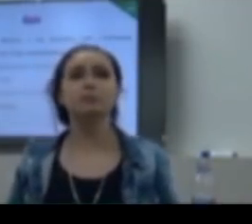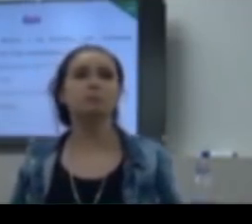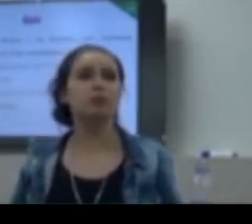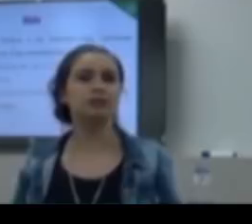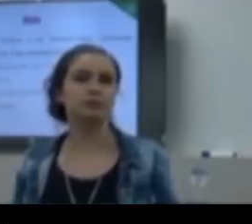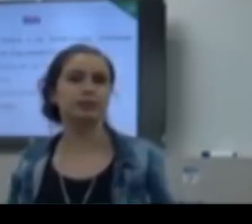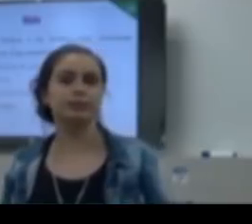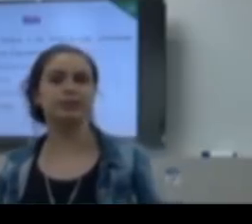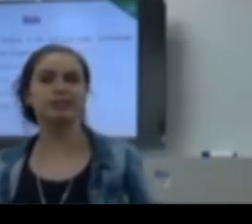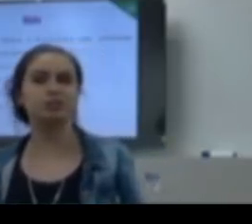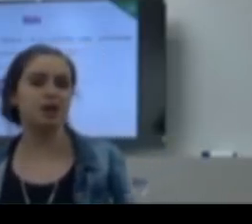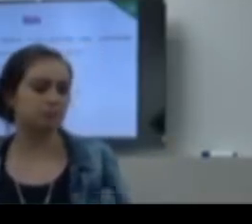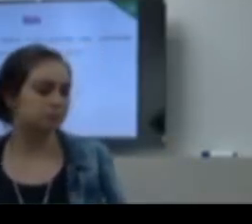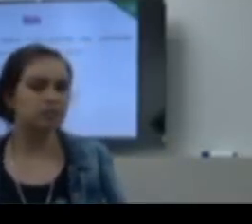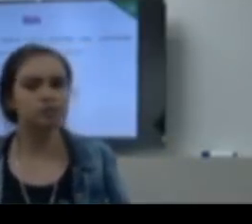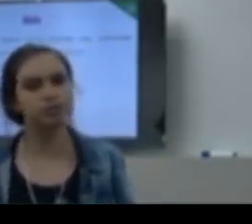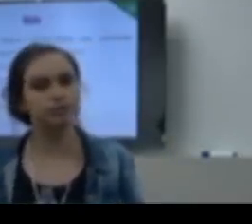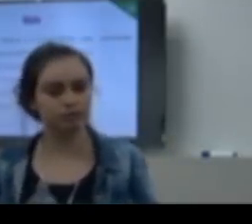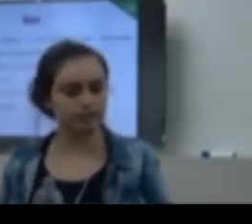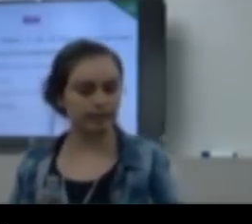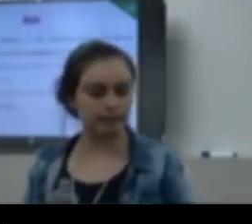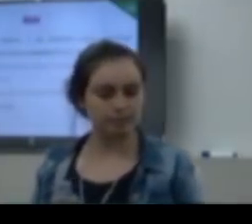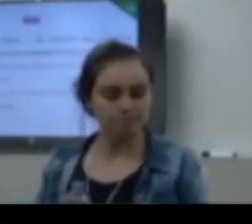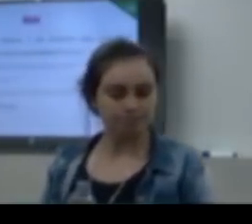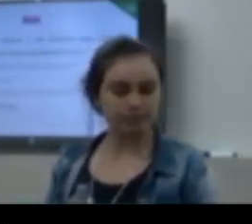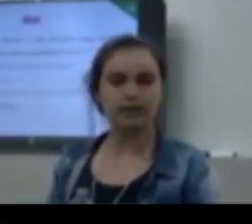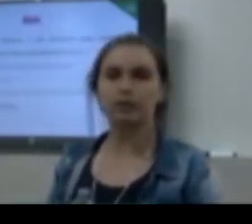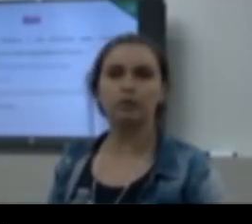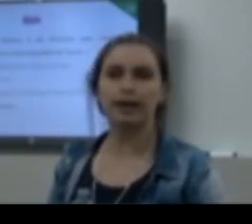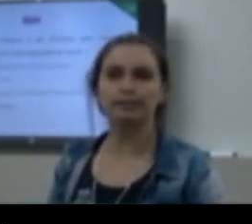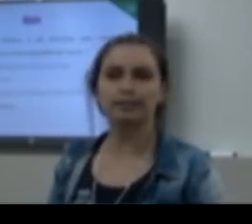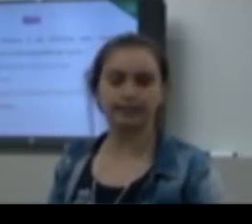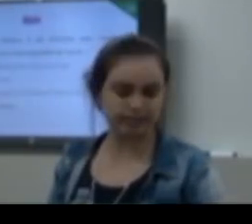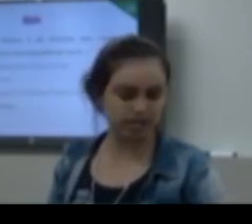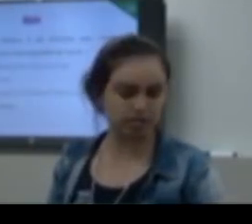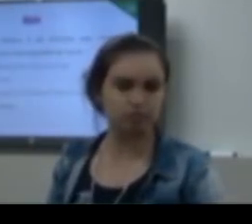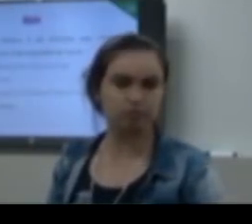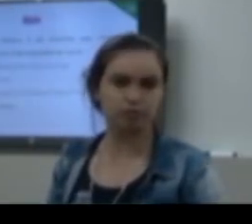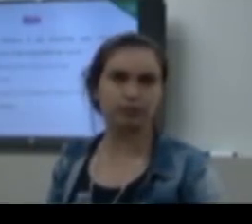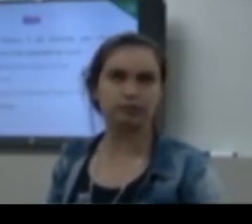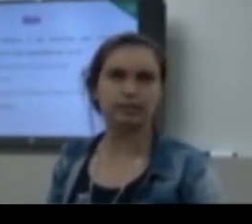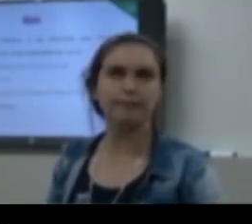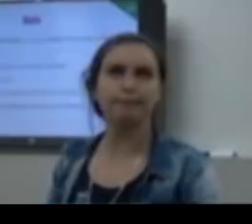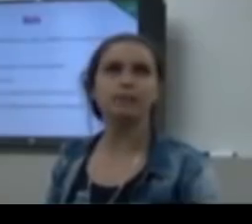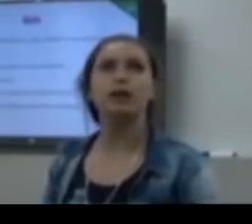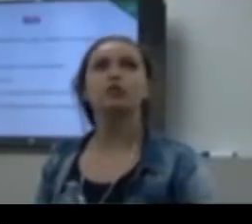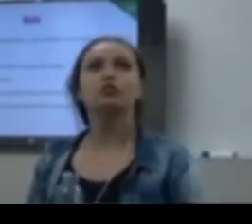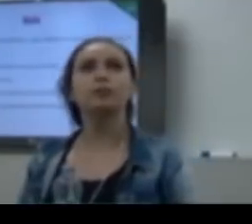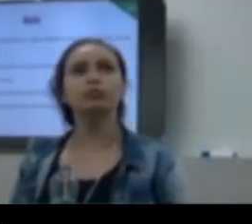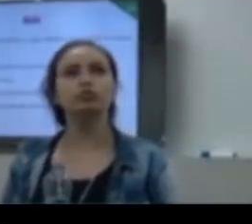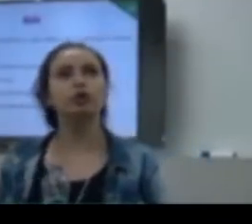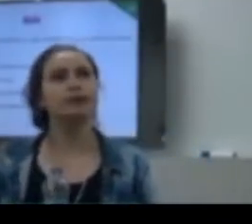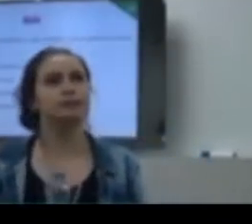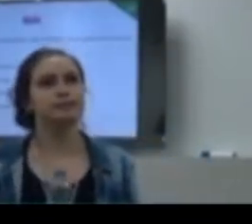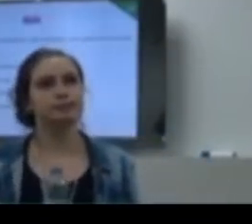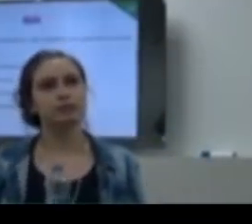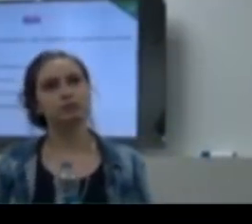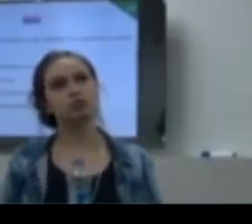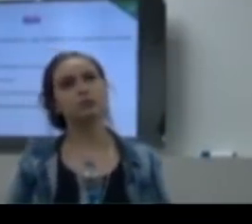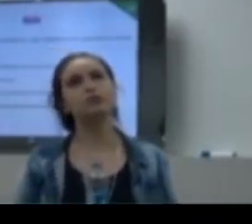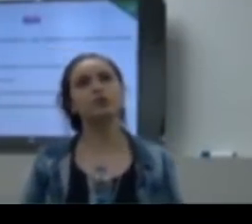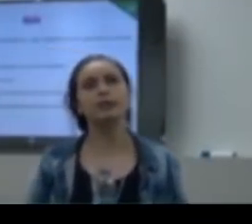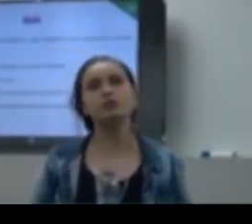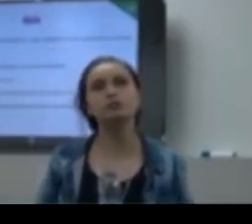está errado? Pouca disponibilidade de água. A gente também não tem, não é essa característica dos dois domínios, tá? Número